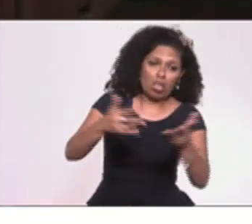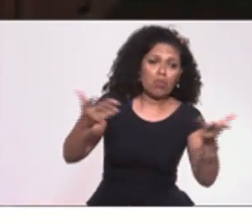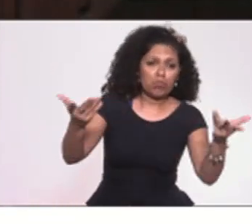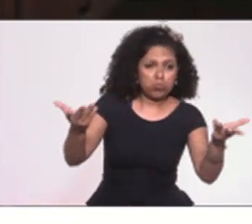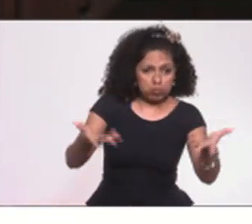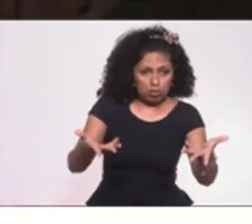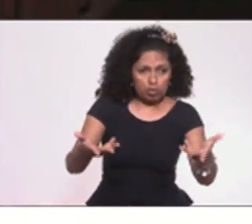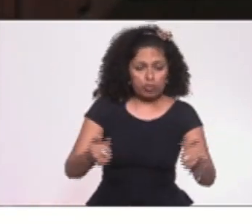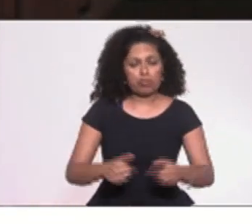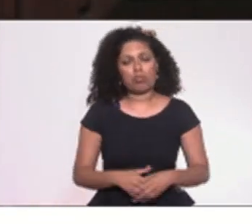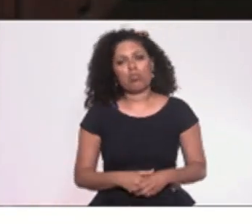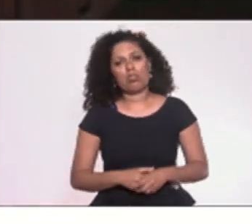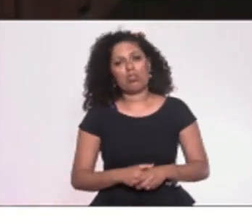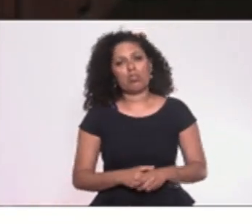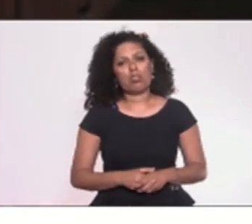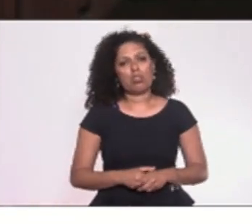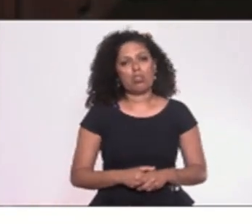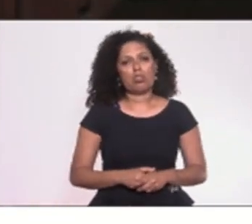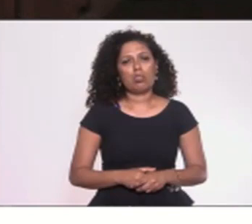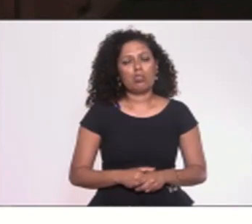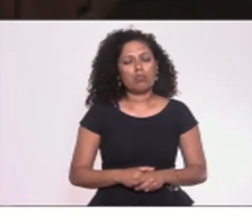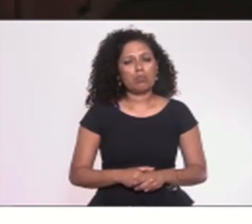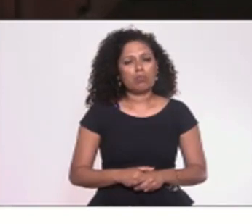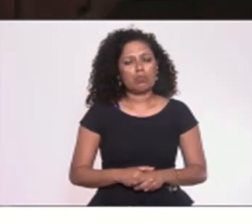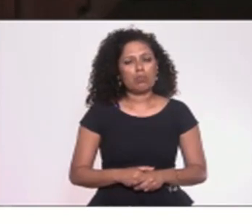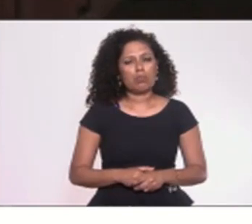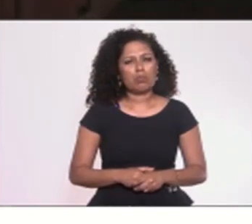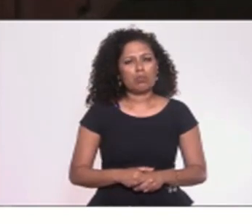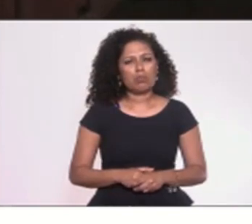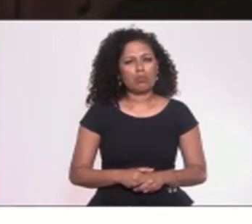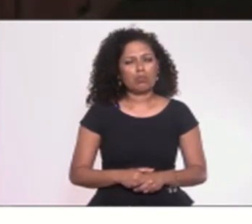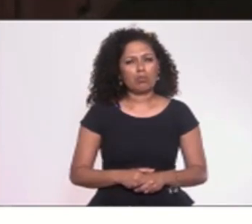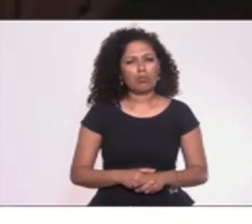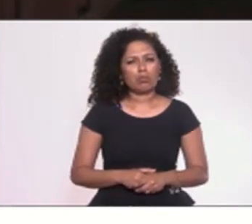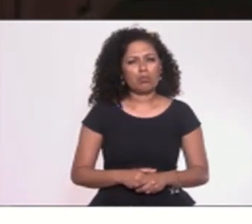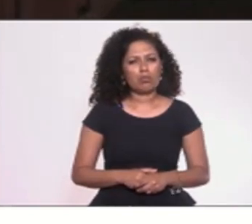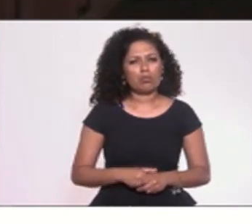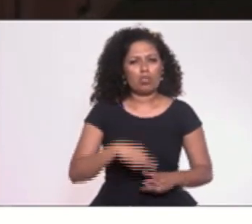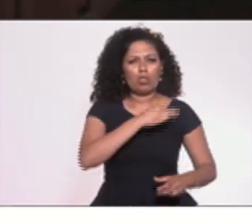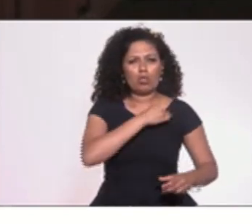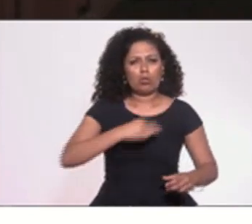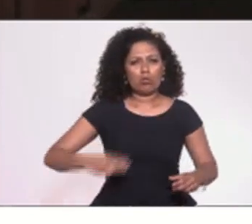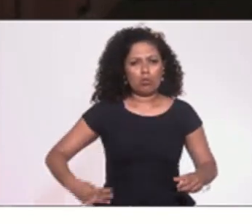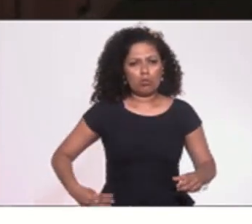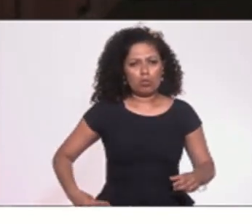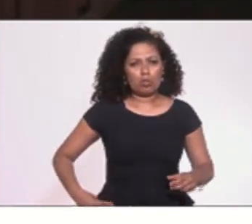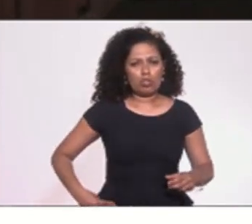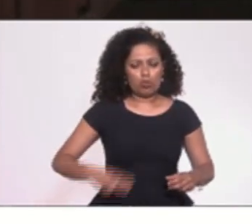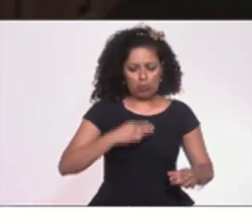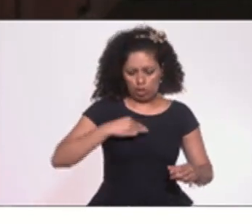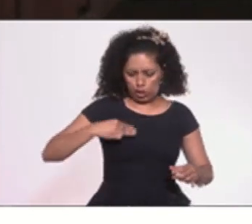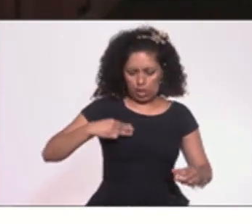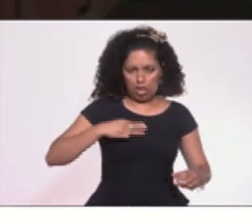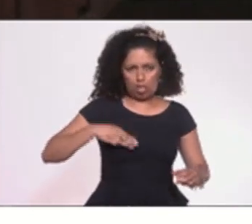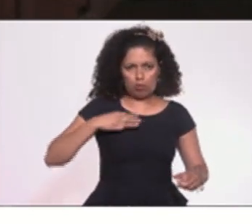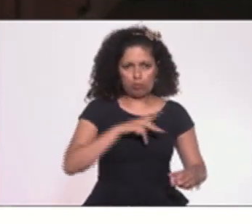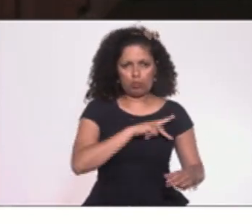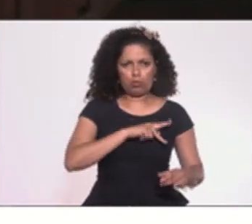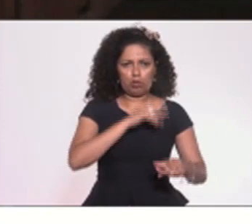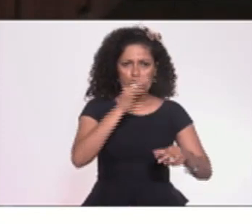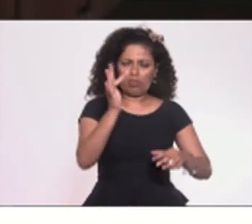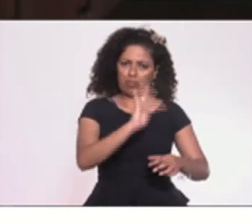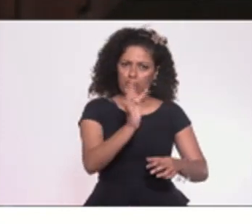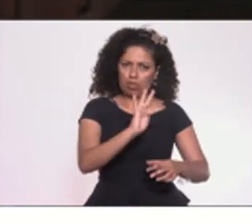hoje. A posteriori, o Ministério Público Federal, através